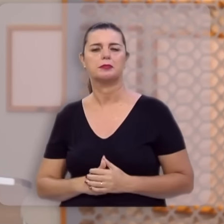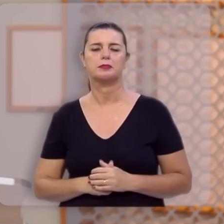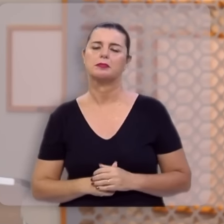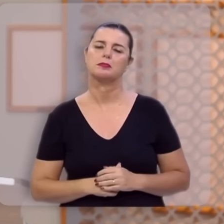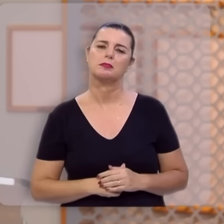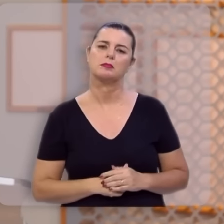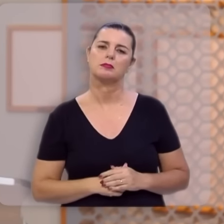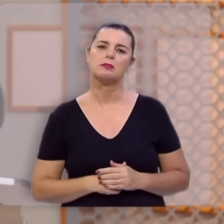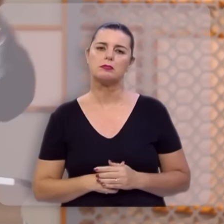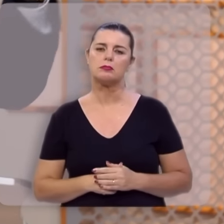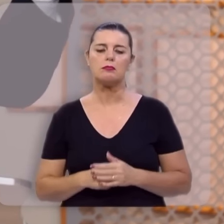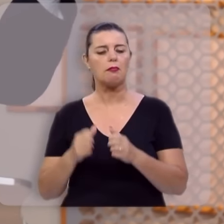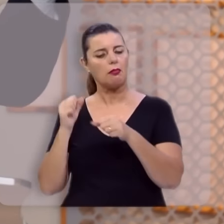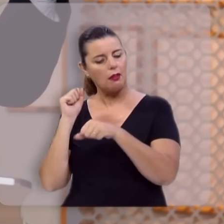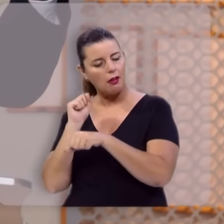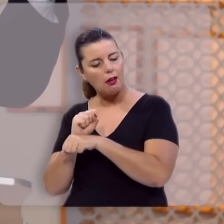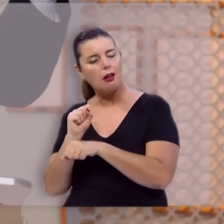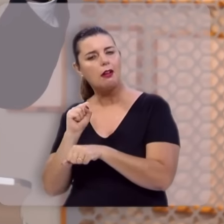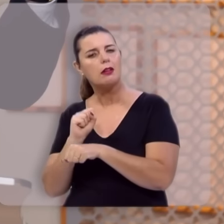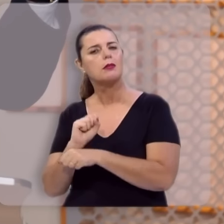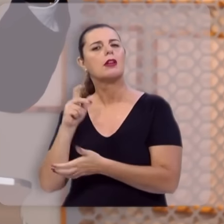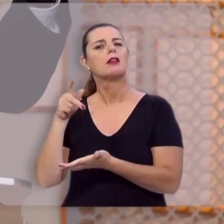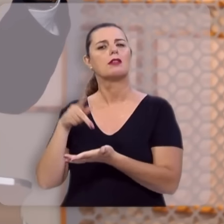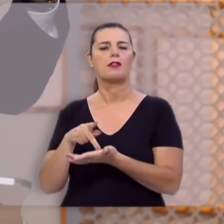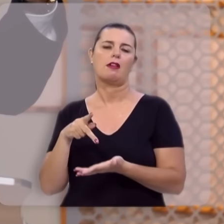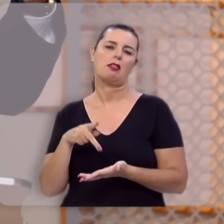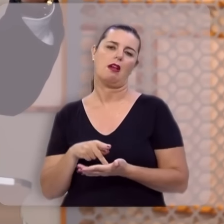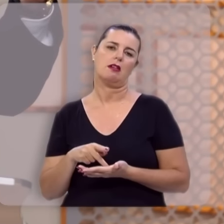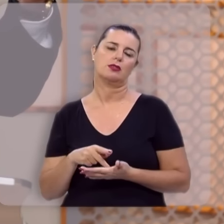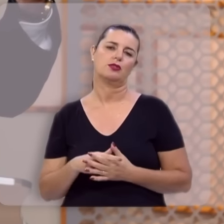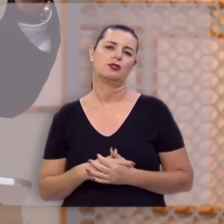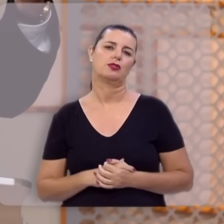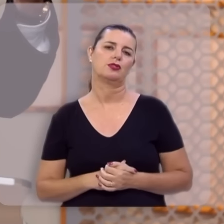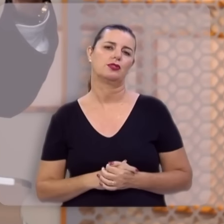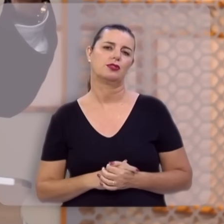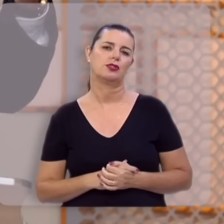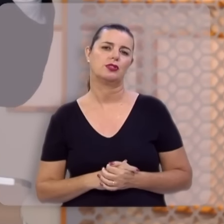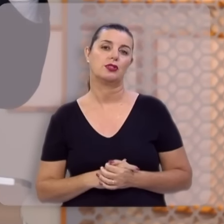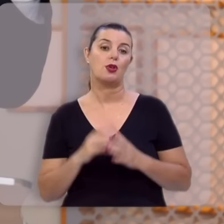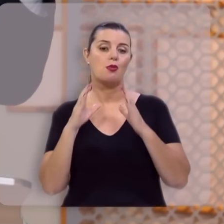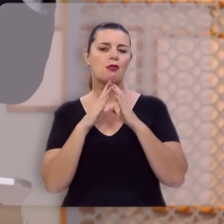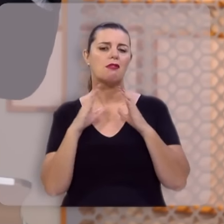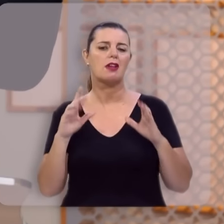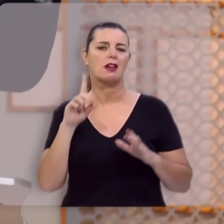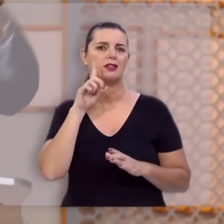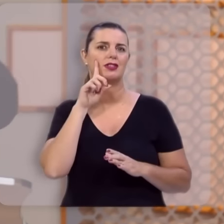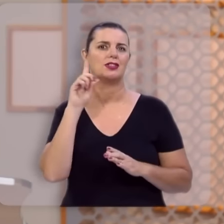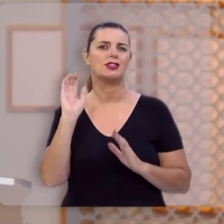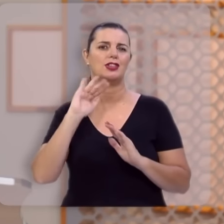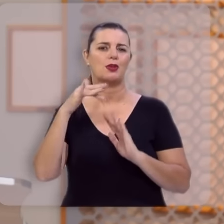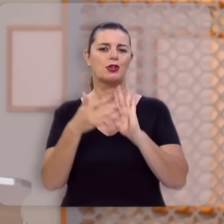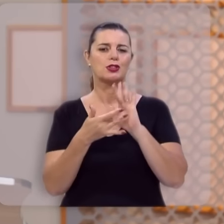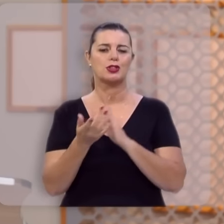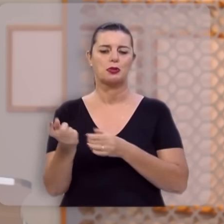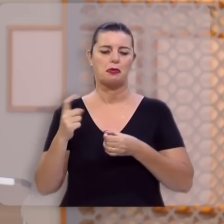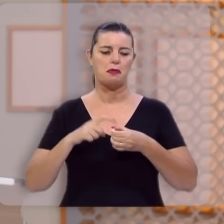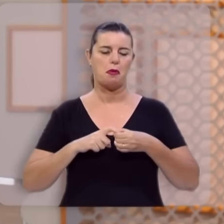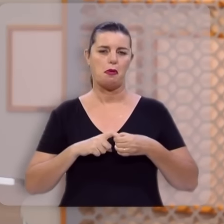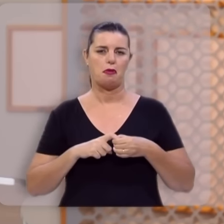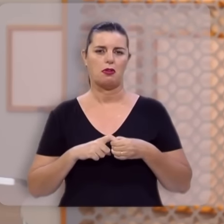celestiais, aguardando, certamente, aquele grande dia quando Jesus